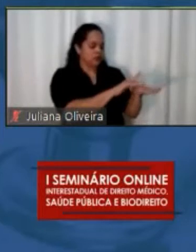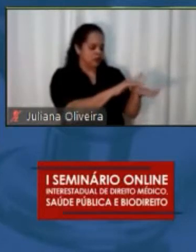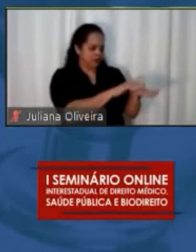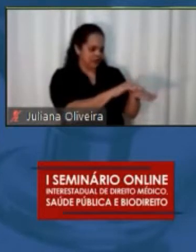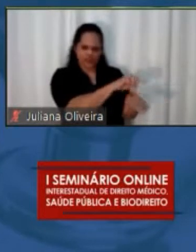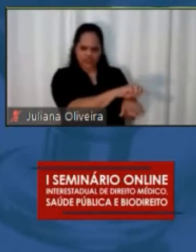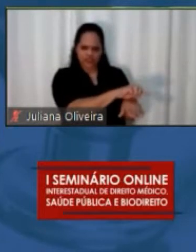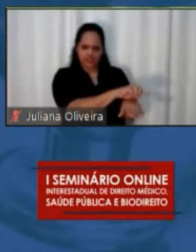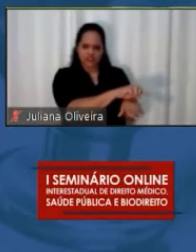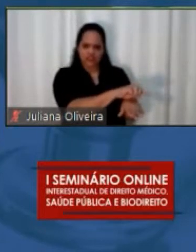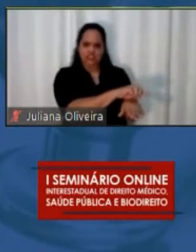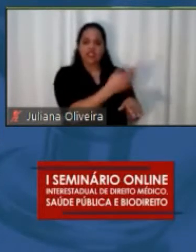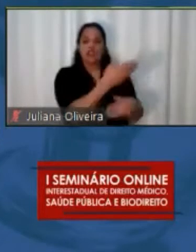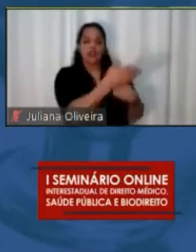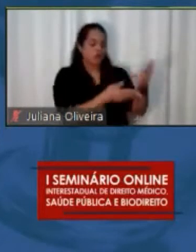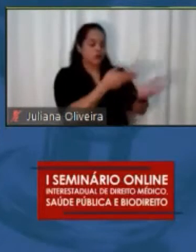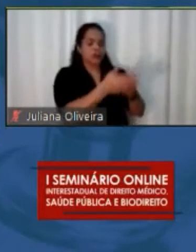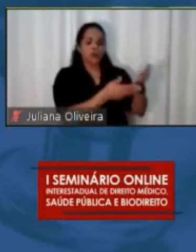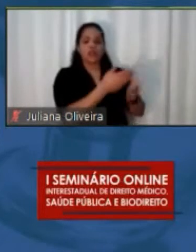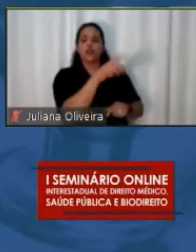tratamento de